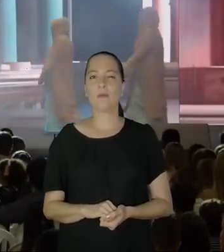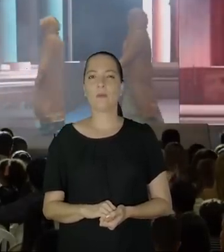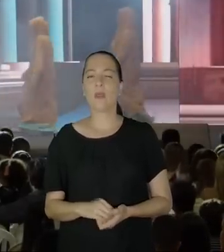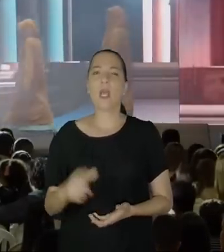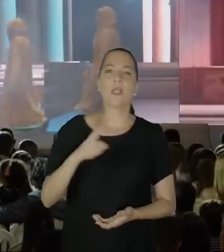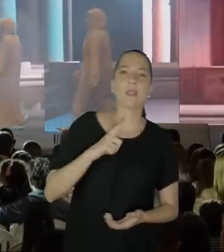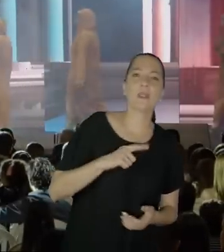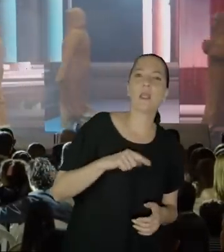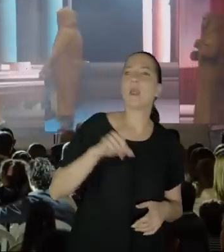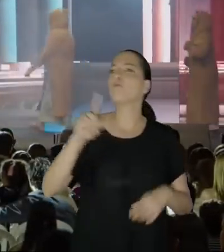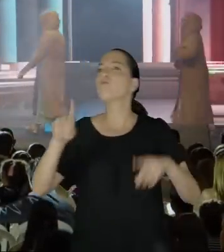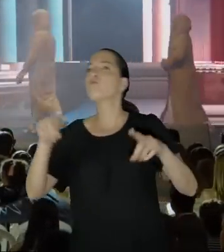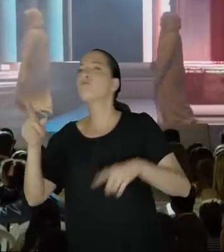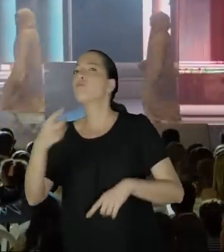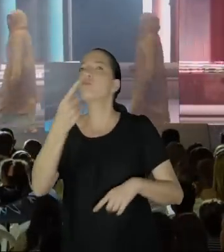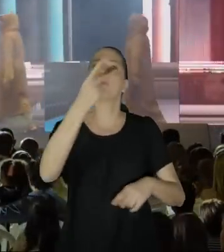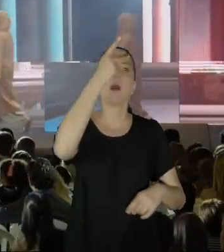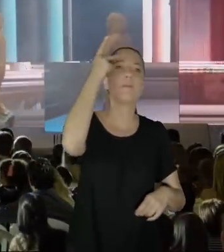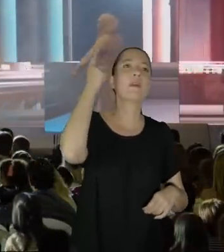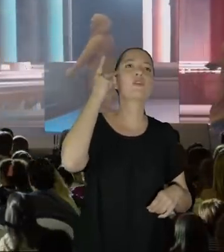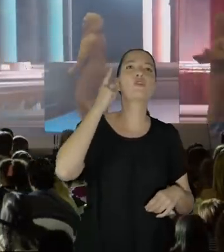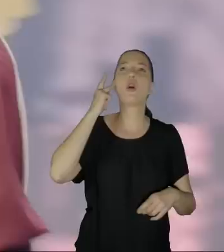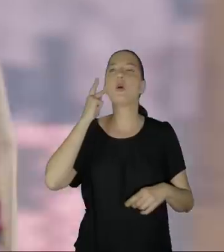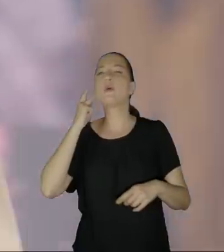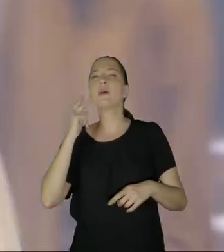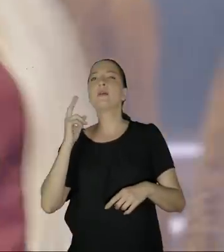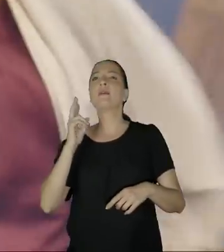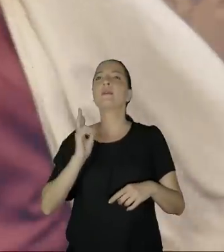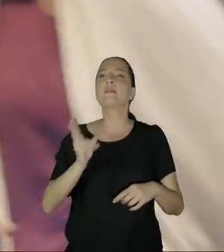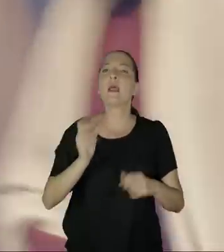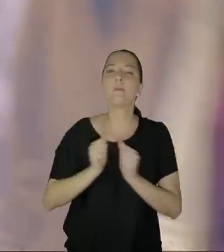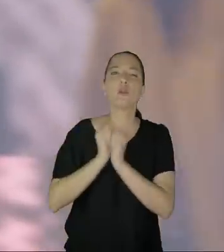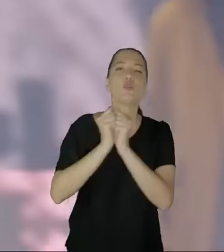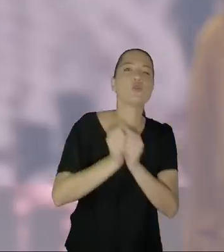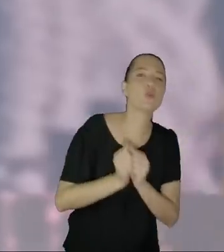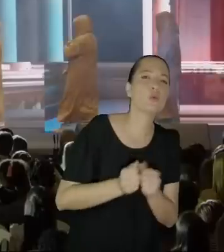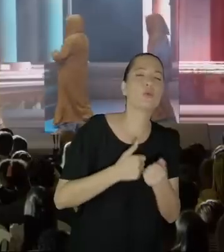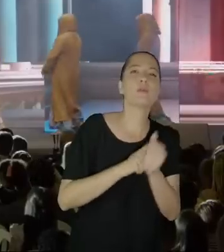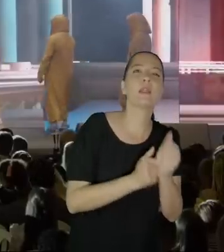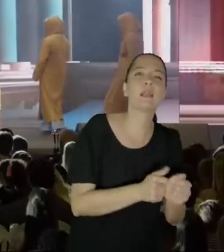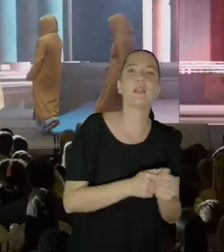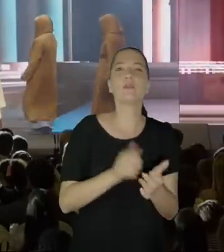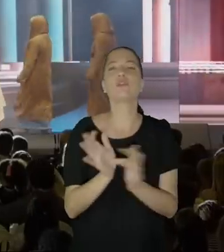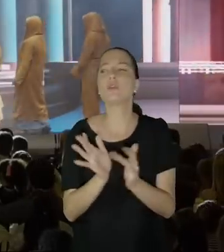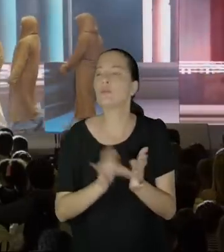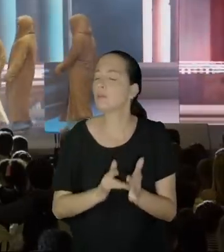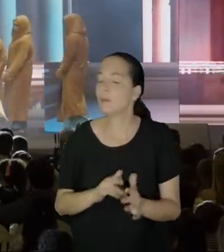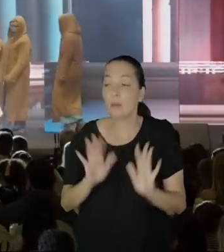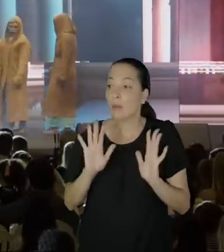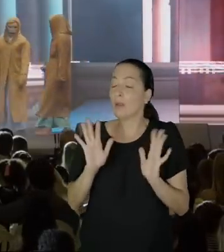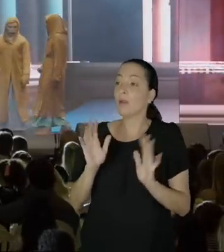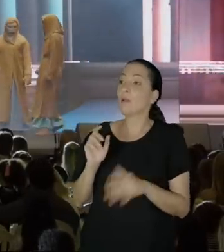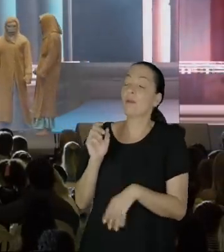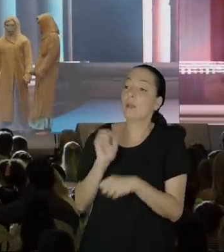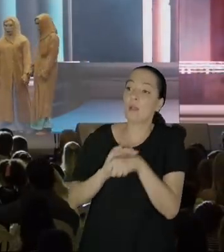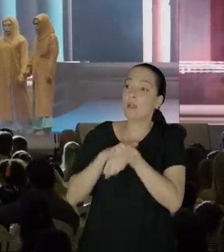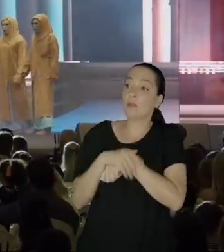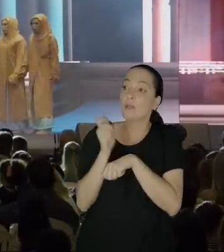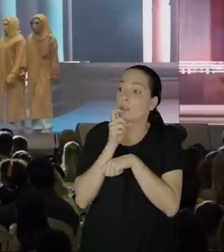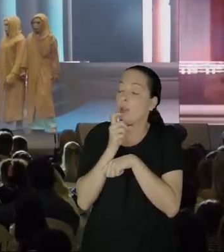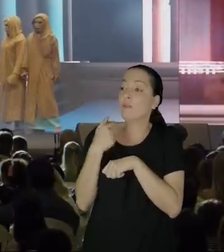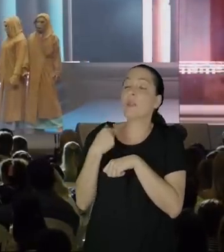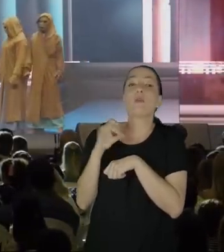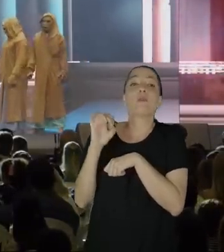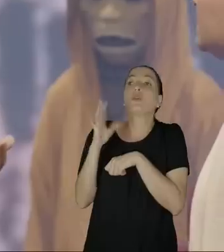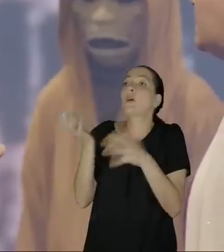Alguém aqui estava seguidor daquele Nazareno? A noite está fria. Eu só vim me aquecer. Qual é o seu